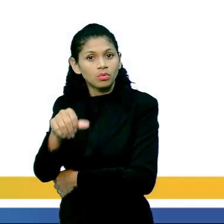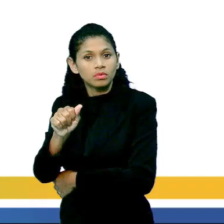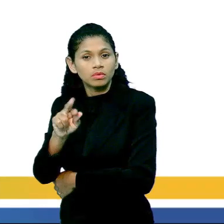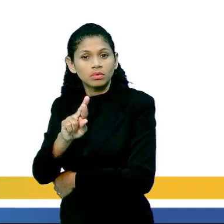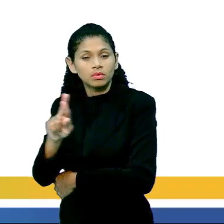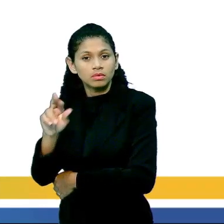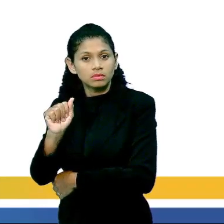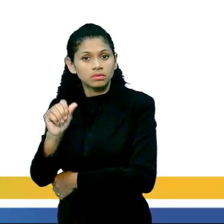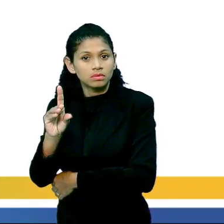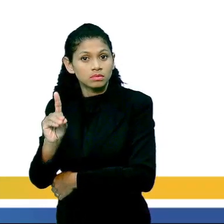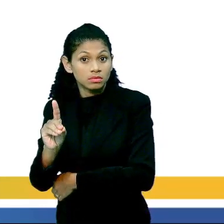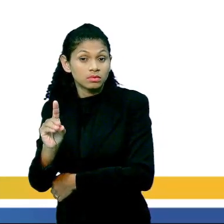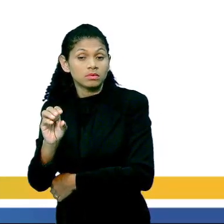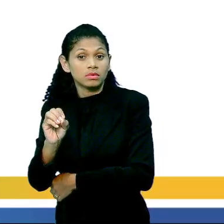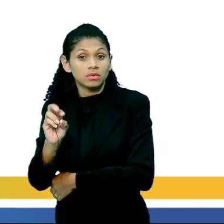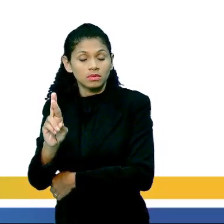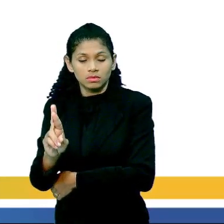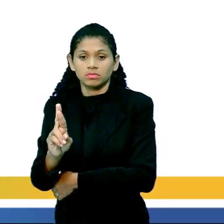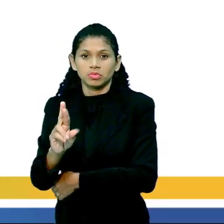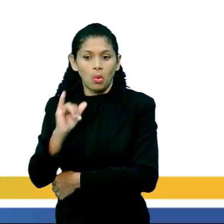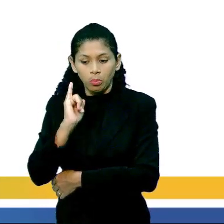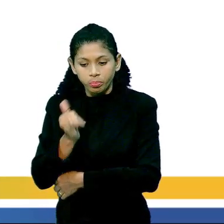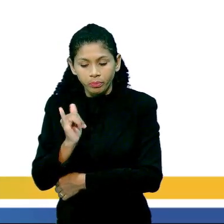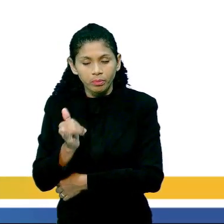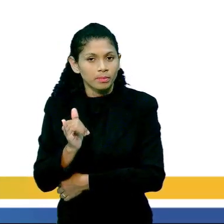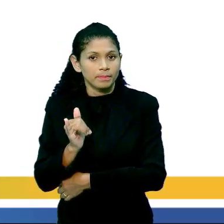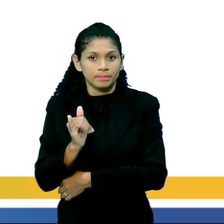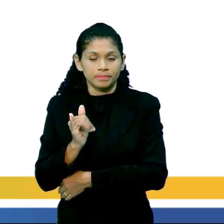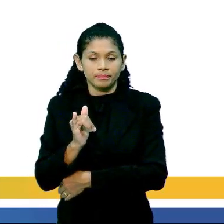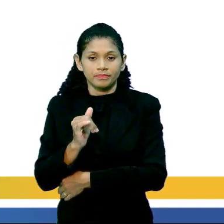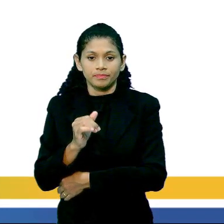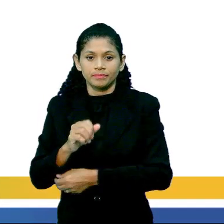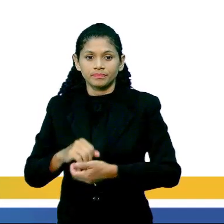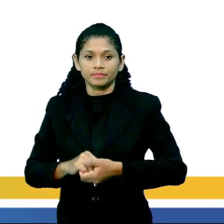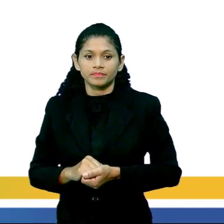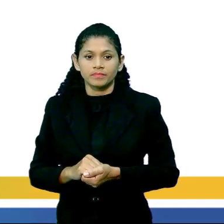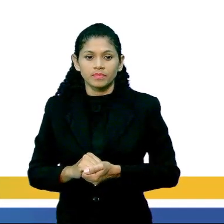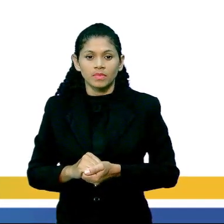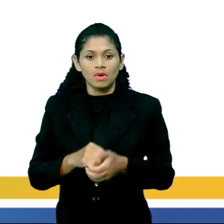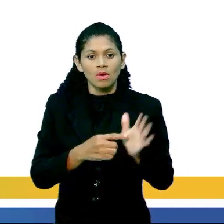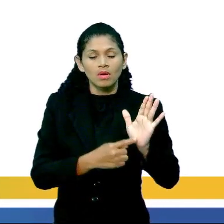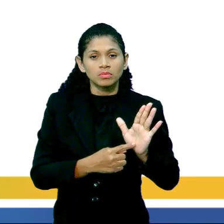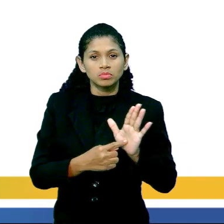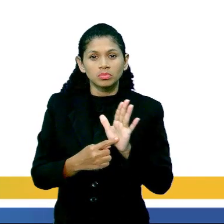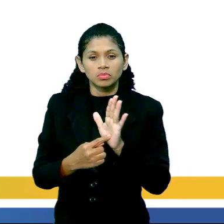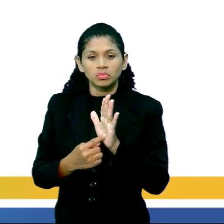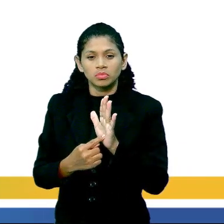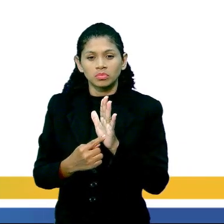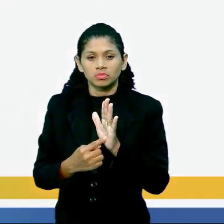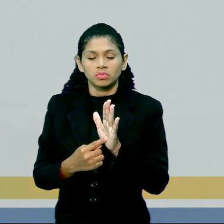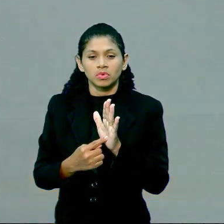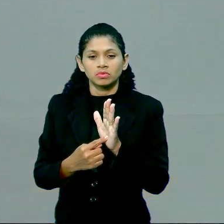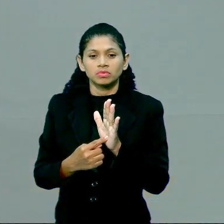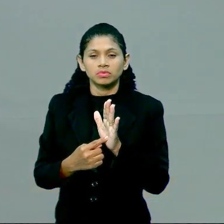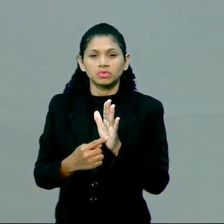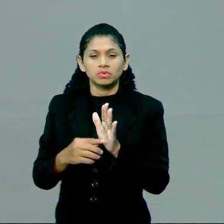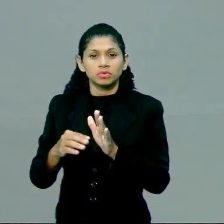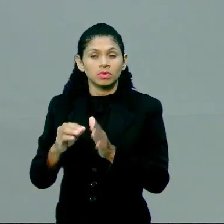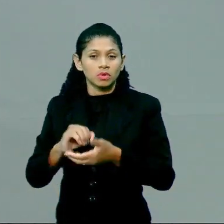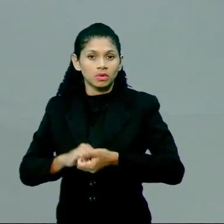da história tá então ele não contradiz nenhuma percepção revela o descaso do narrador com relação ao Ofício